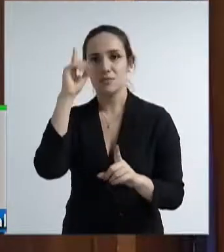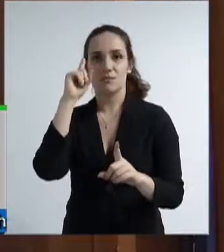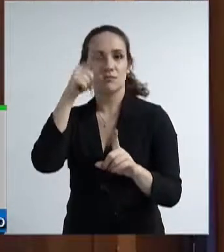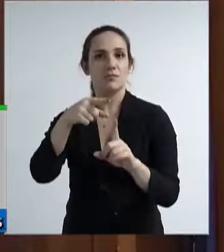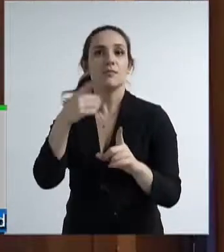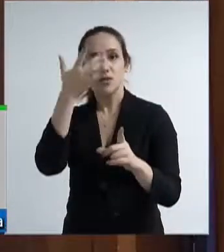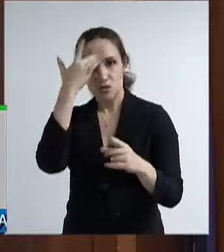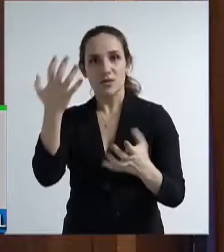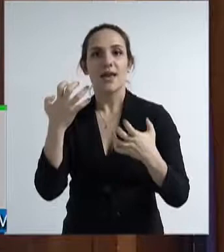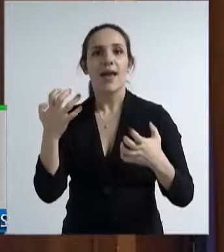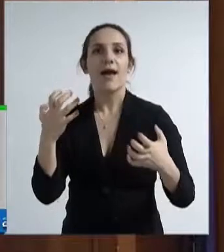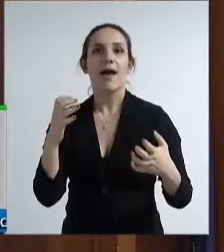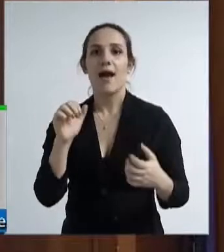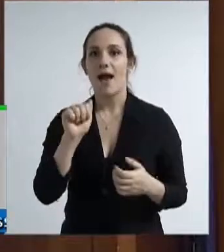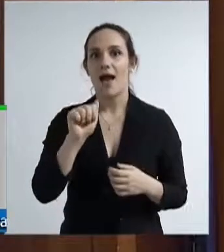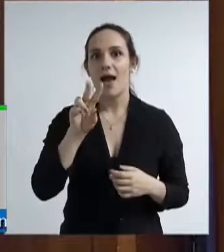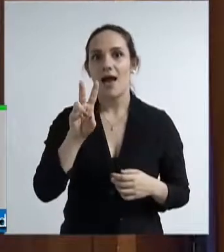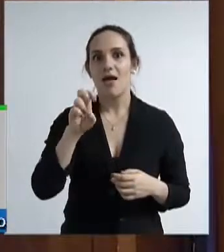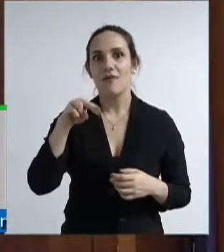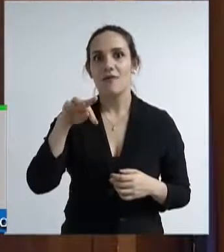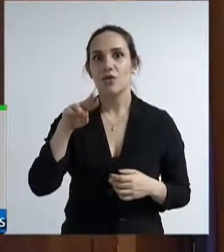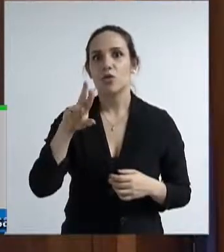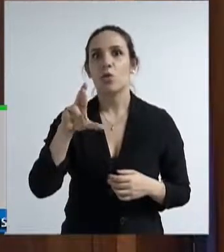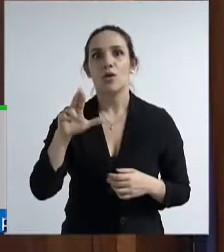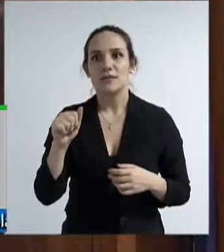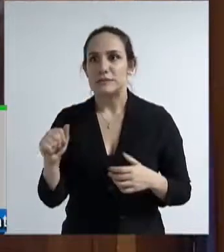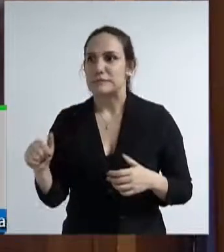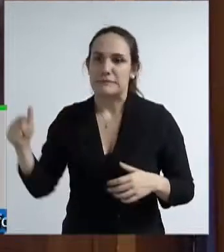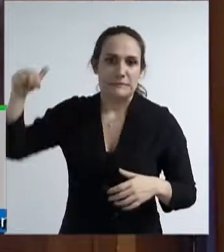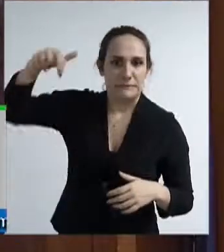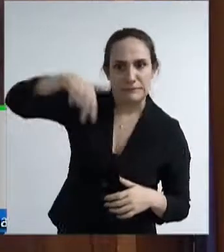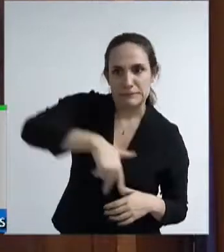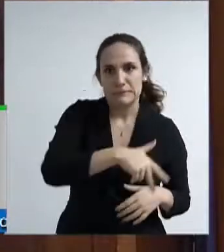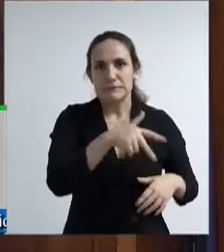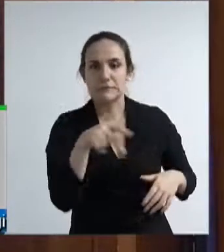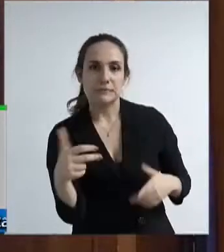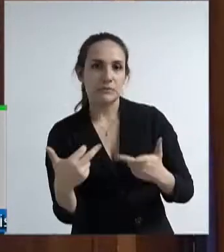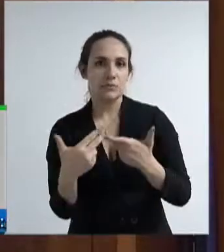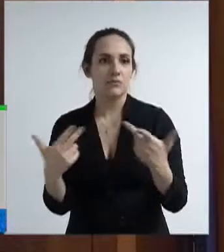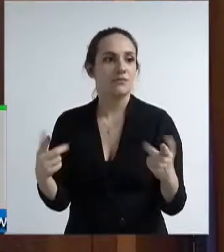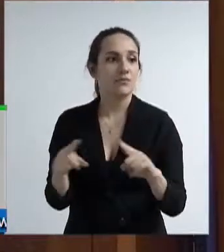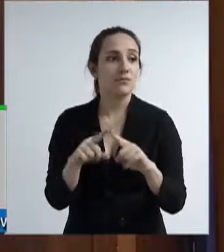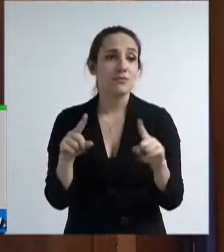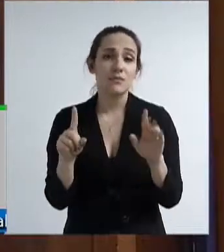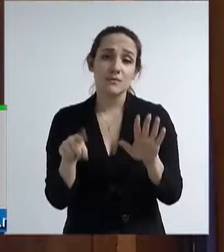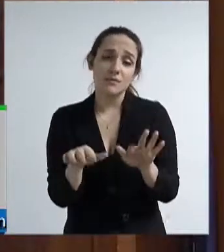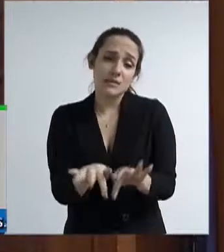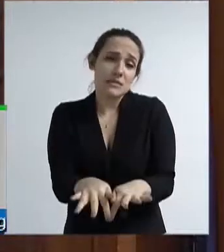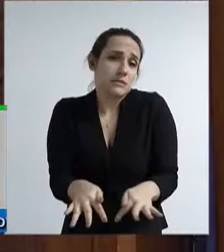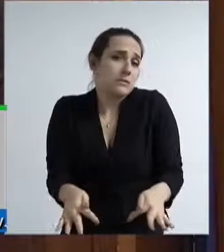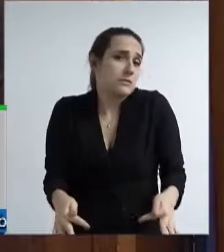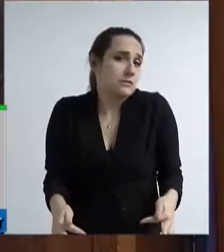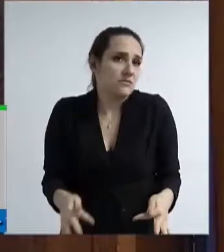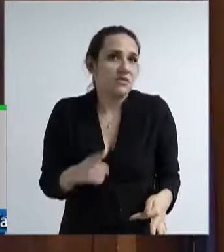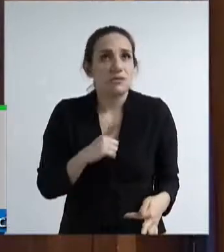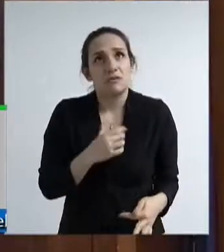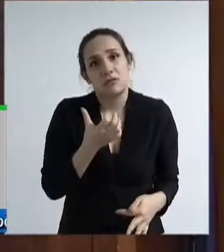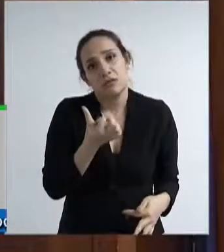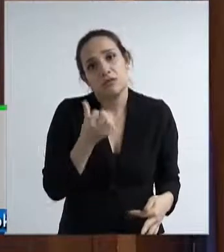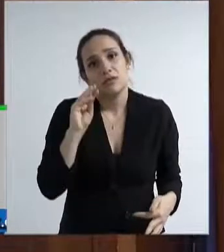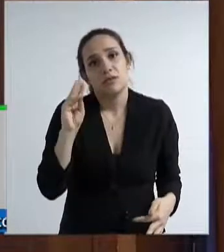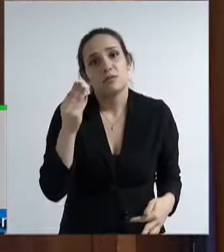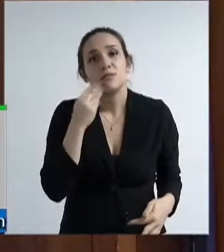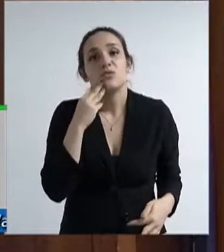aventura, segundo o ranking Best Countries em 2018, apesar da humilde média de 6 milhões